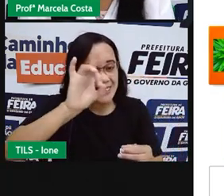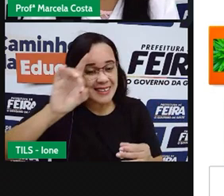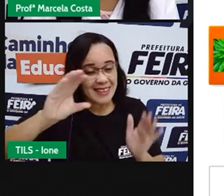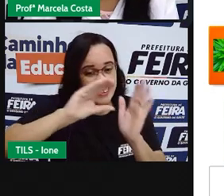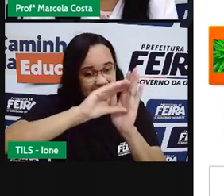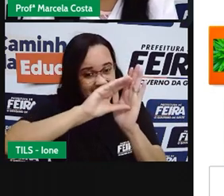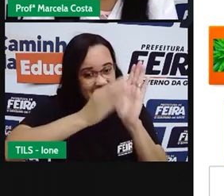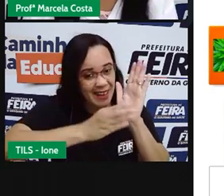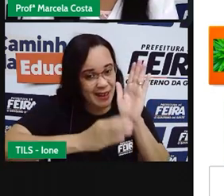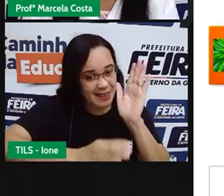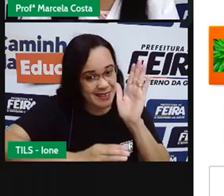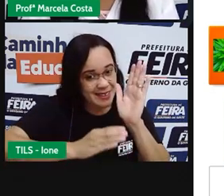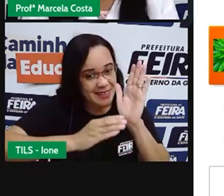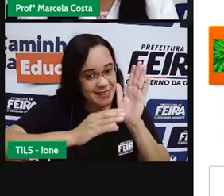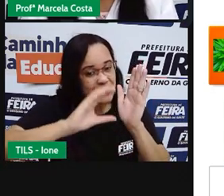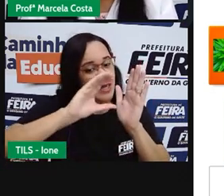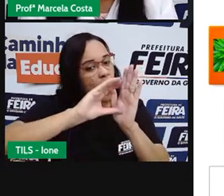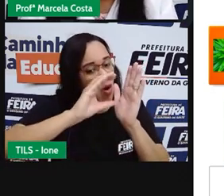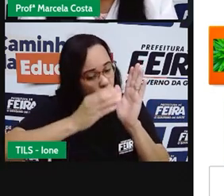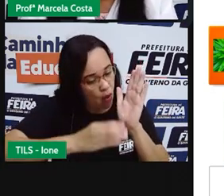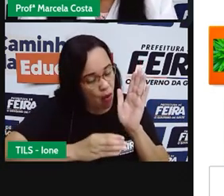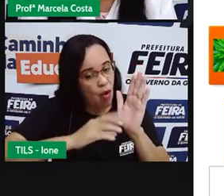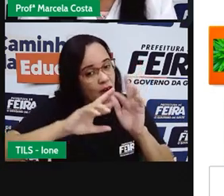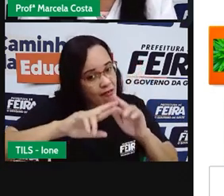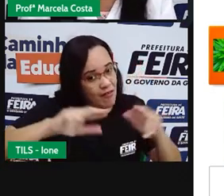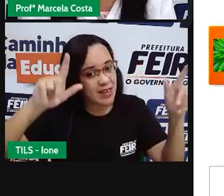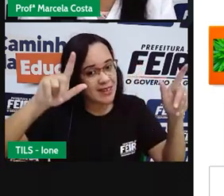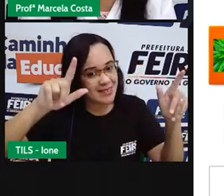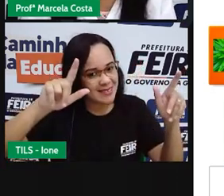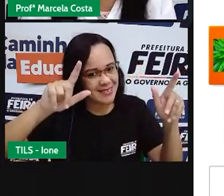ter semelhanças, mas não são iguais.